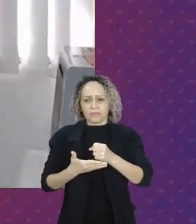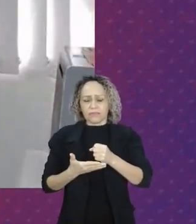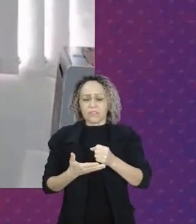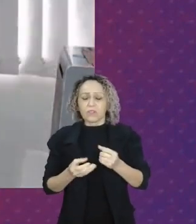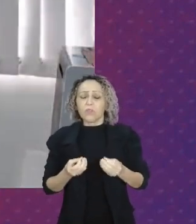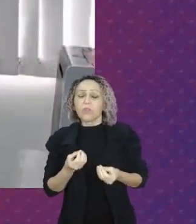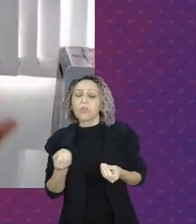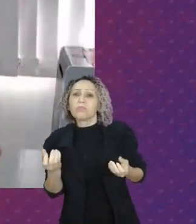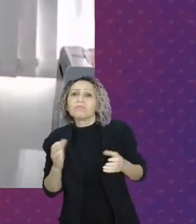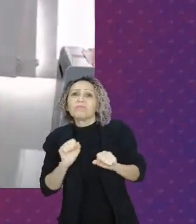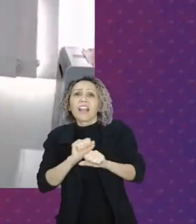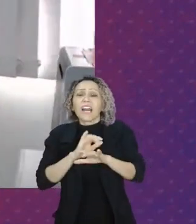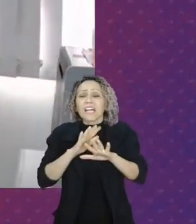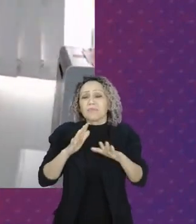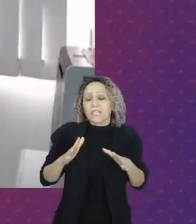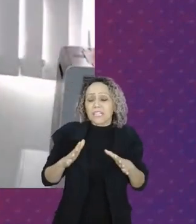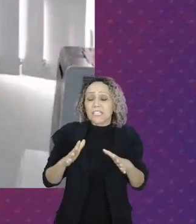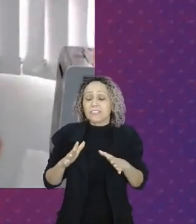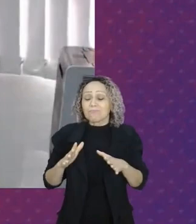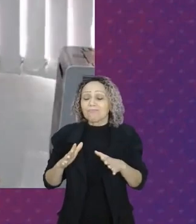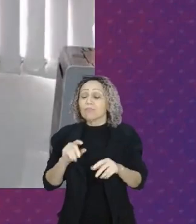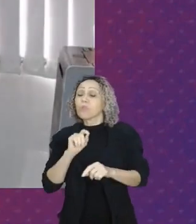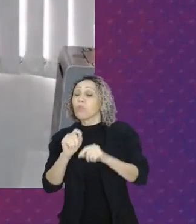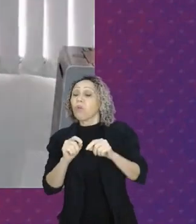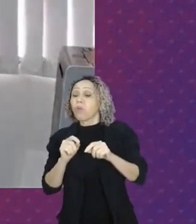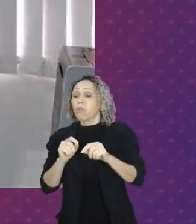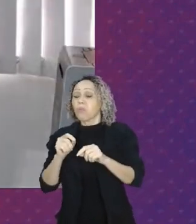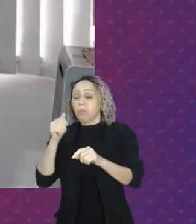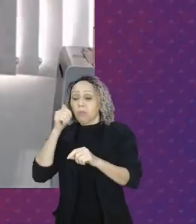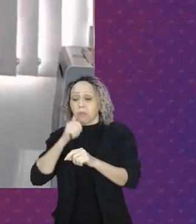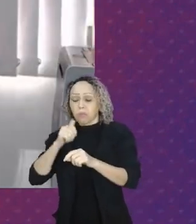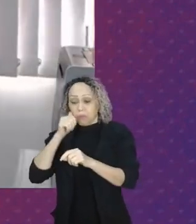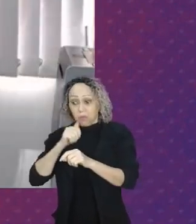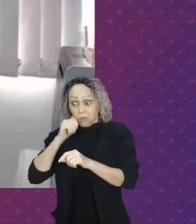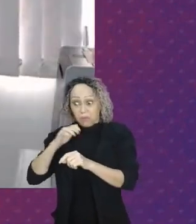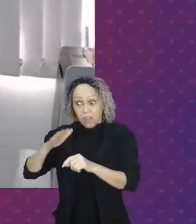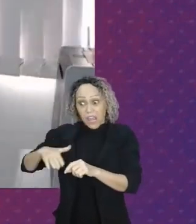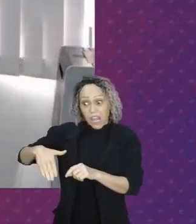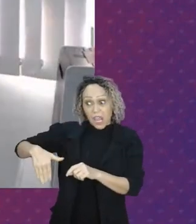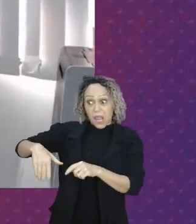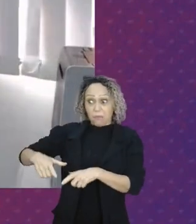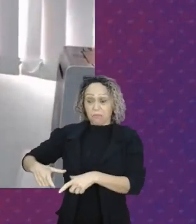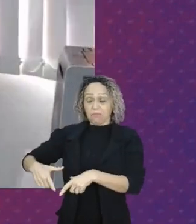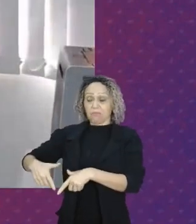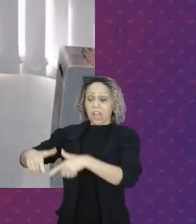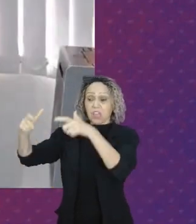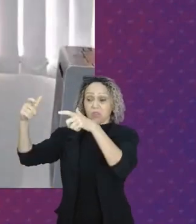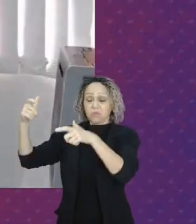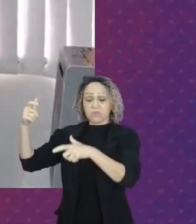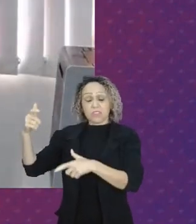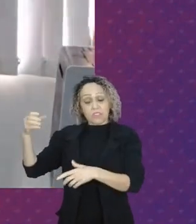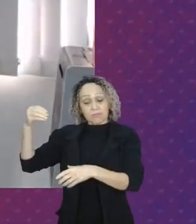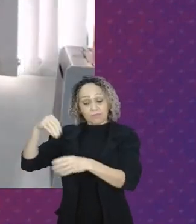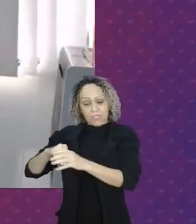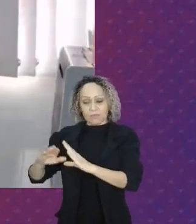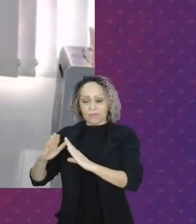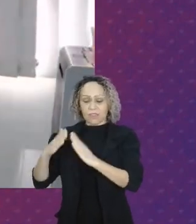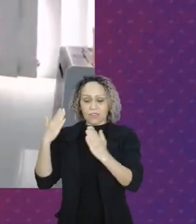majoritariamente desenvolvida, exercida por mulheres, porque somos a maioria em todos os segmentos da comunidade